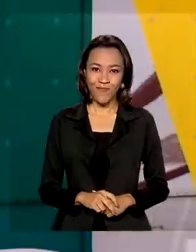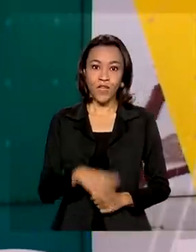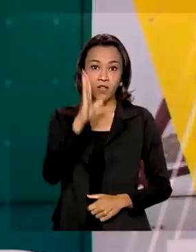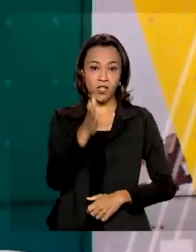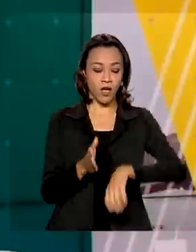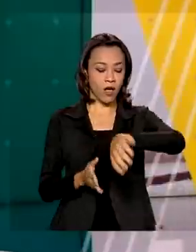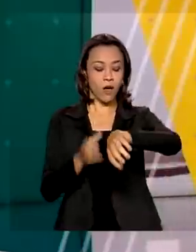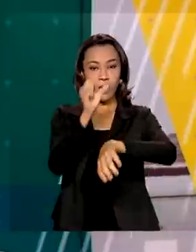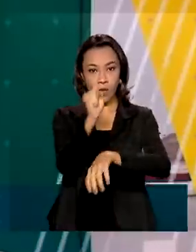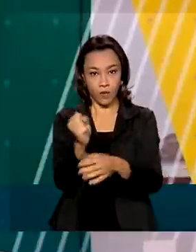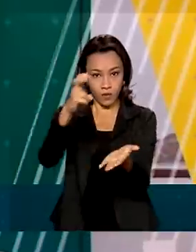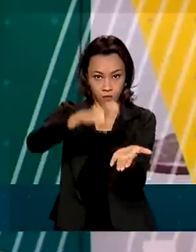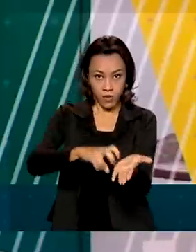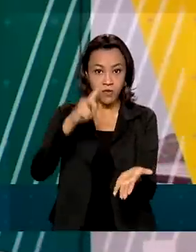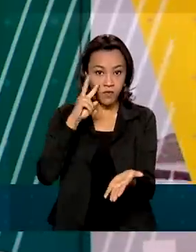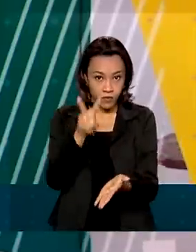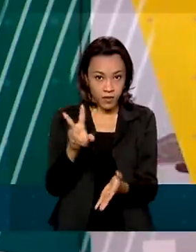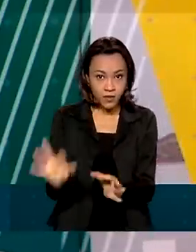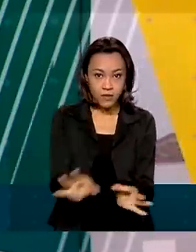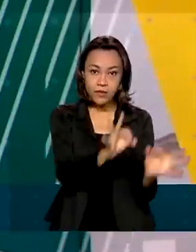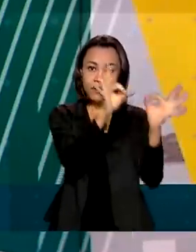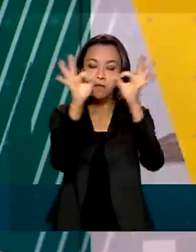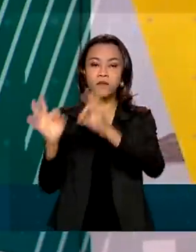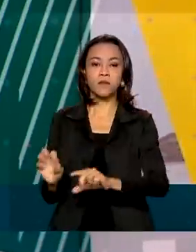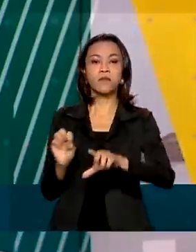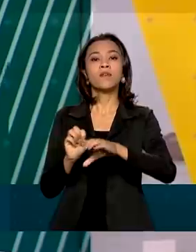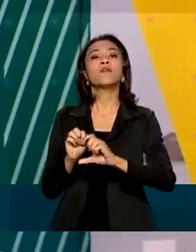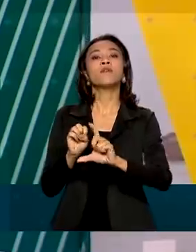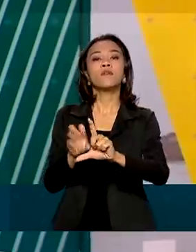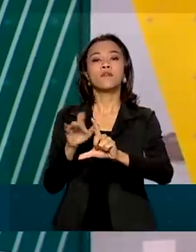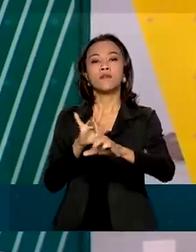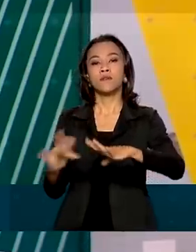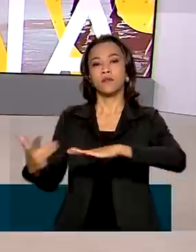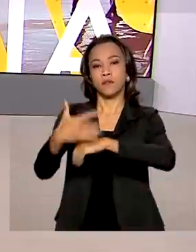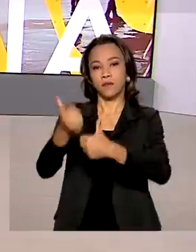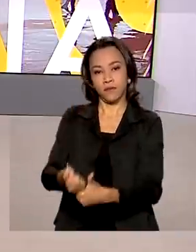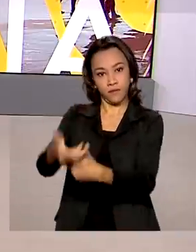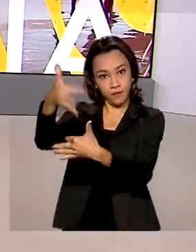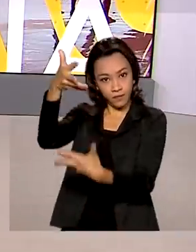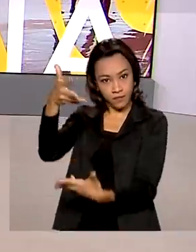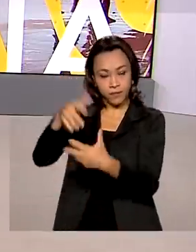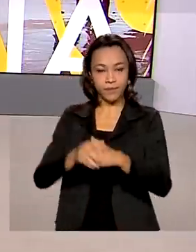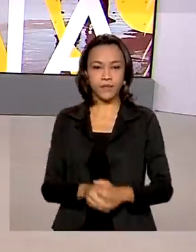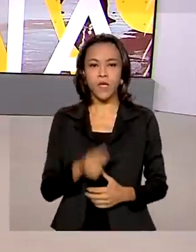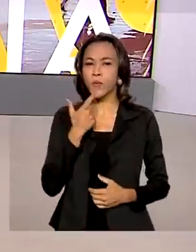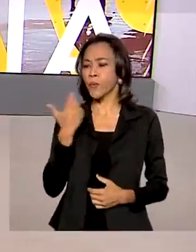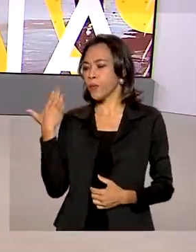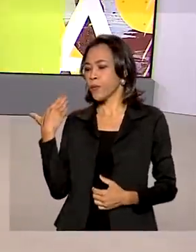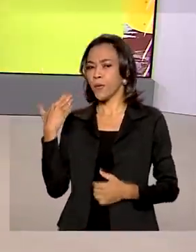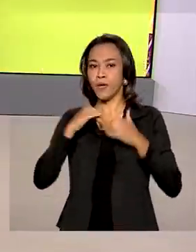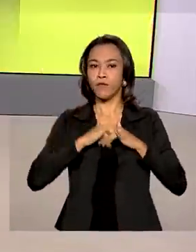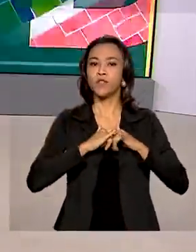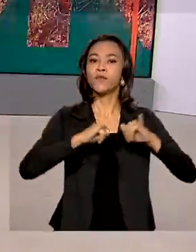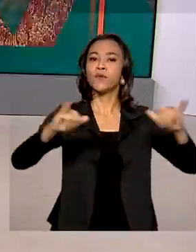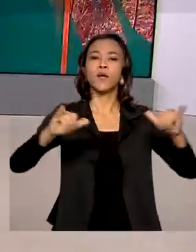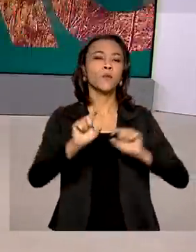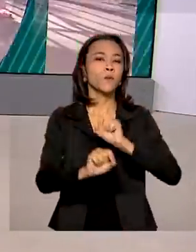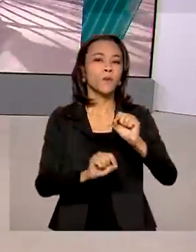Agora são 8 horas, você nos acompanha ao vivo também pelas redes sociais. Foi lançado o edital para concessão